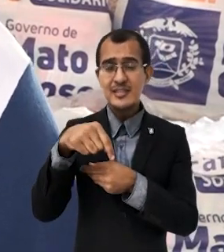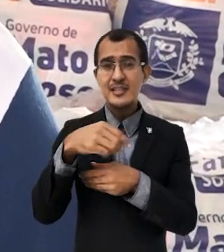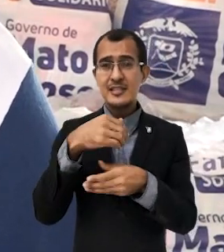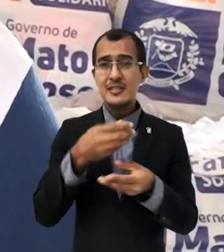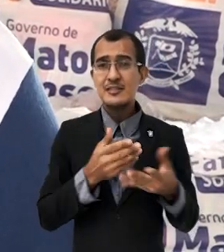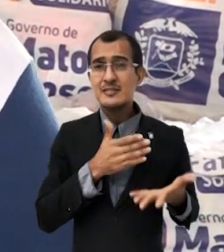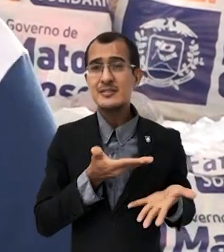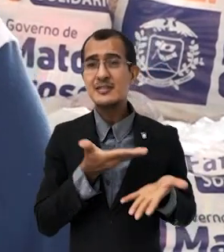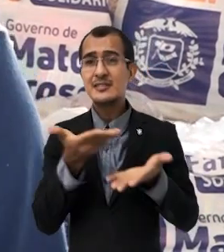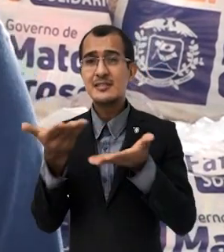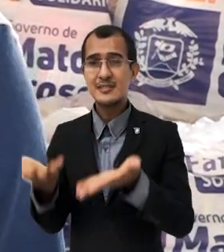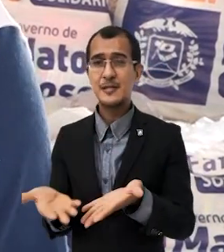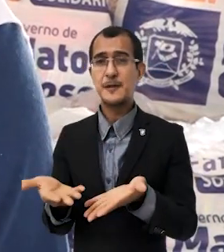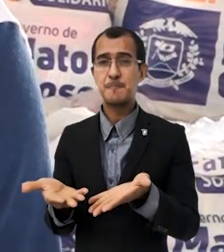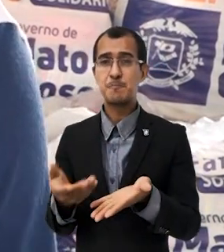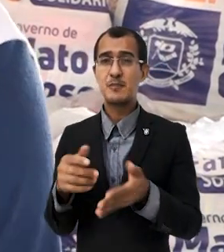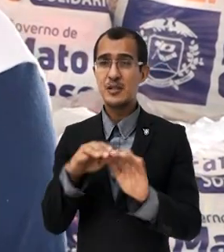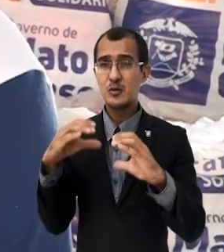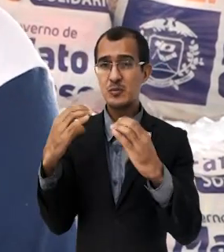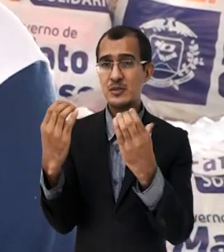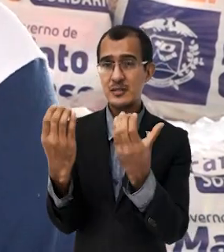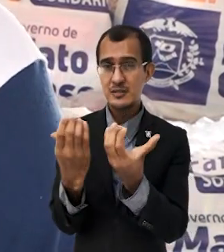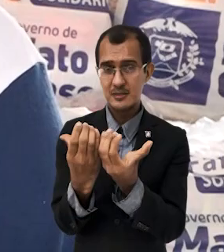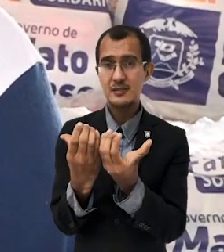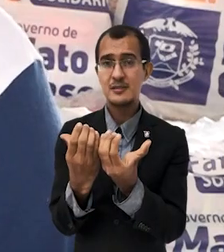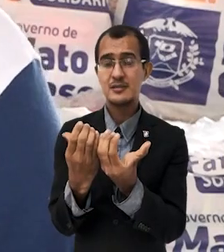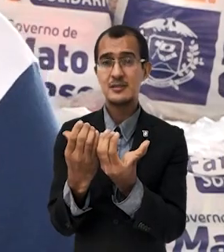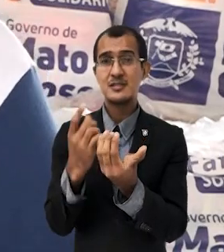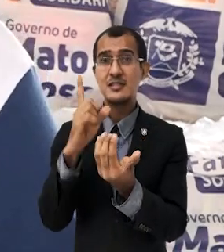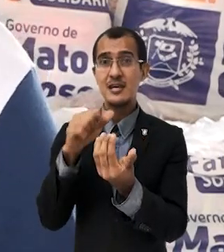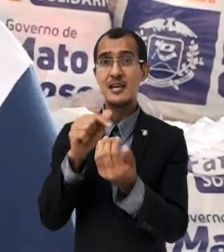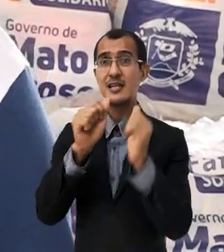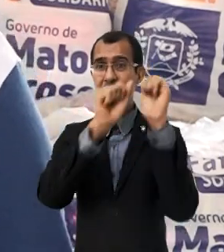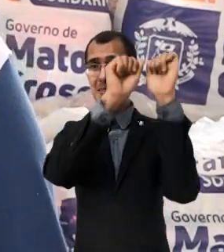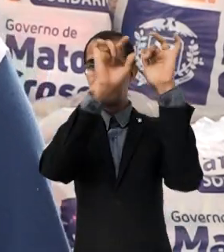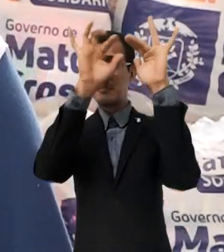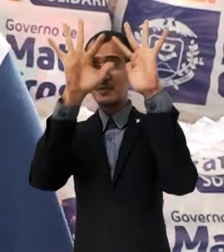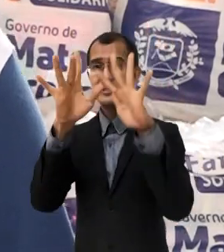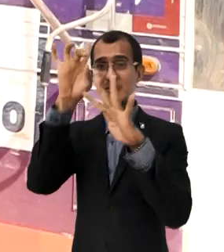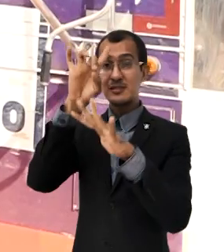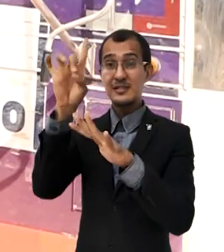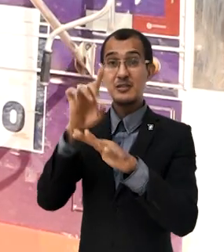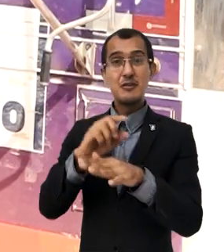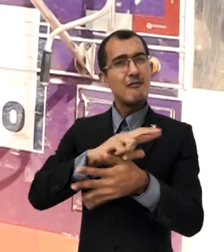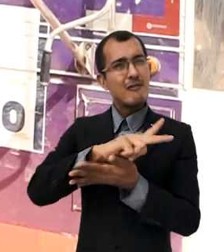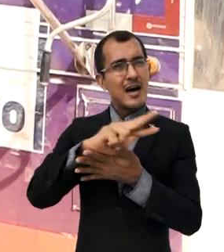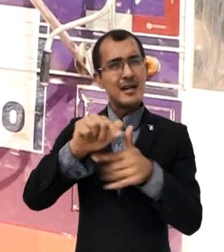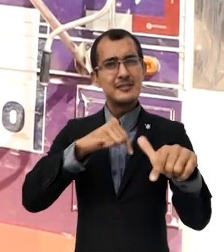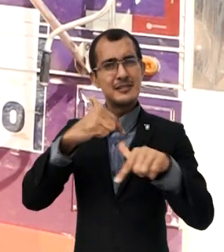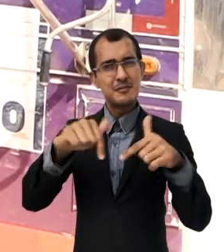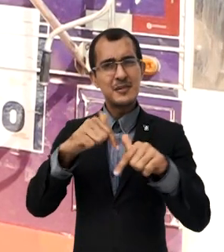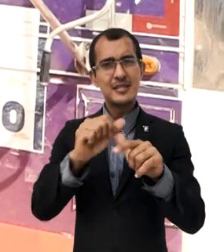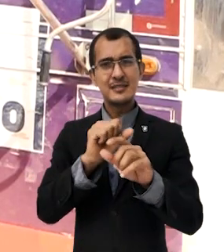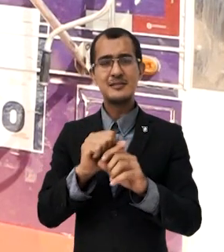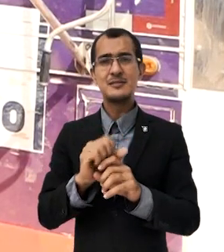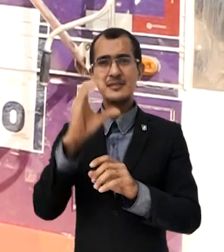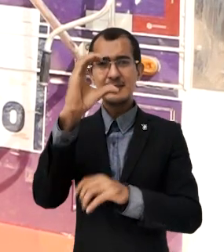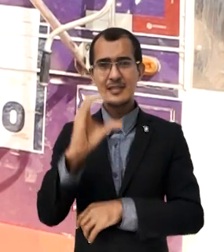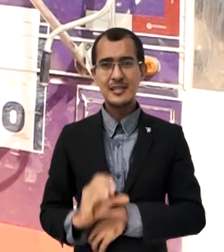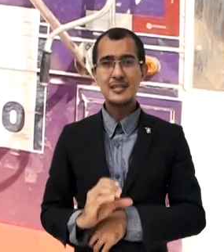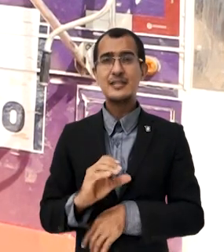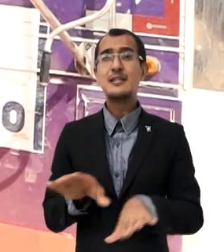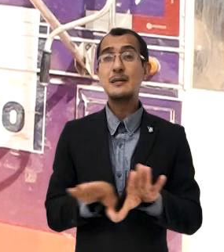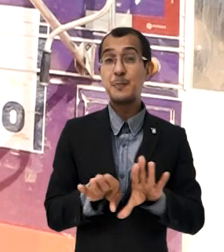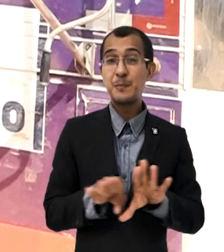que vocês se disponibilizam para a nossa comunidade, olha, é uma benção de Deus. E além de todo o serviço de cidadania, o